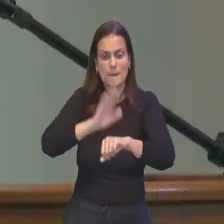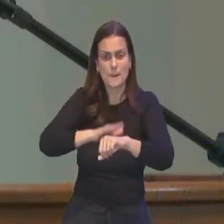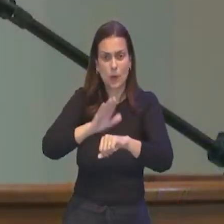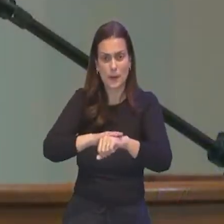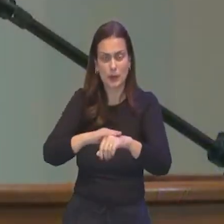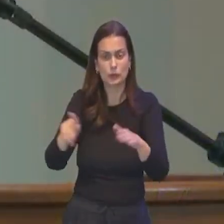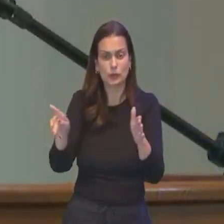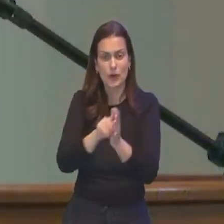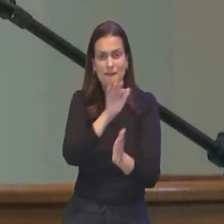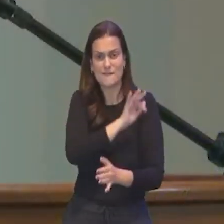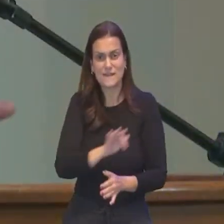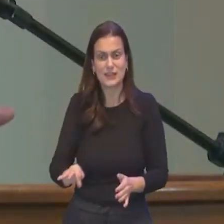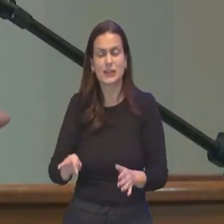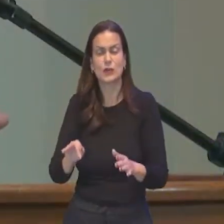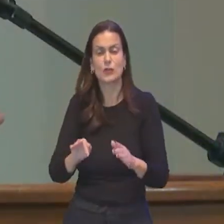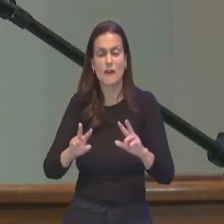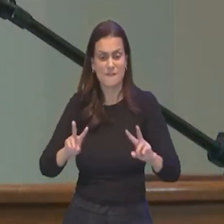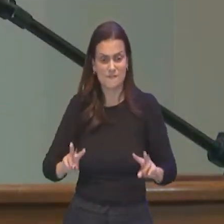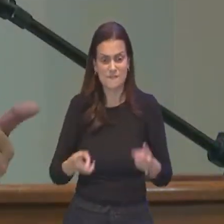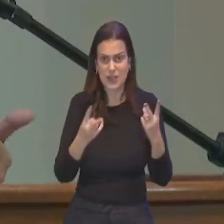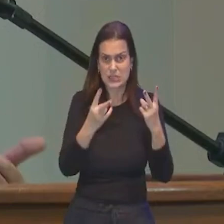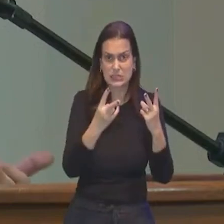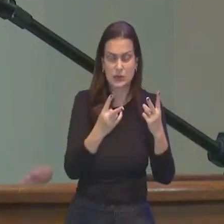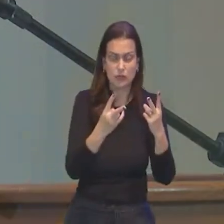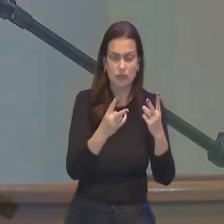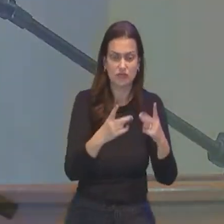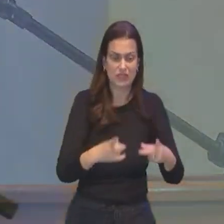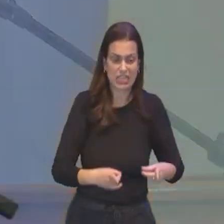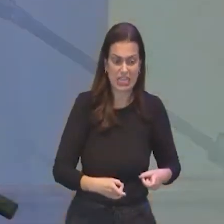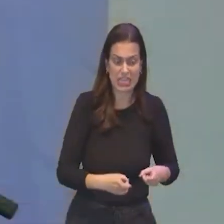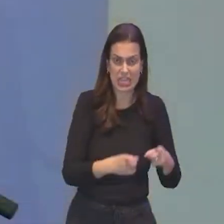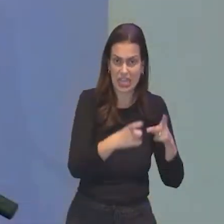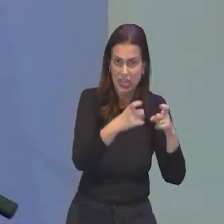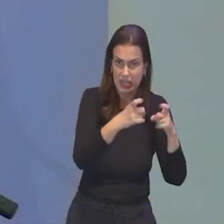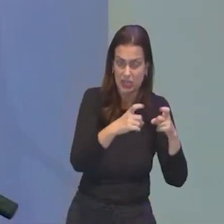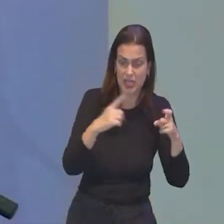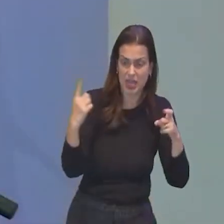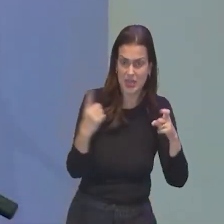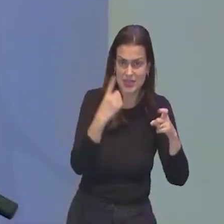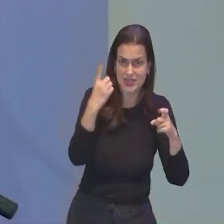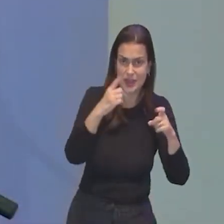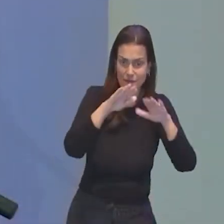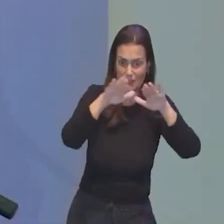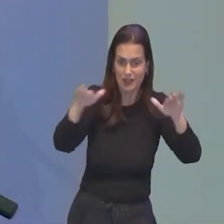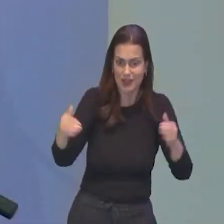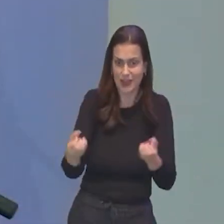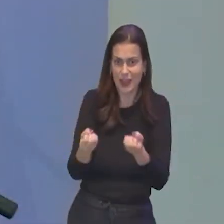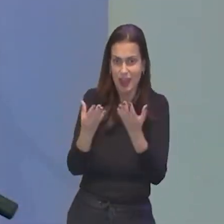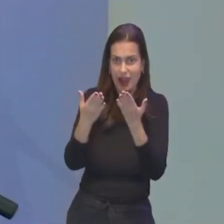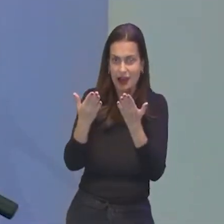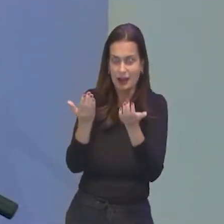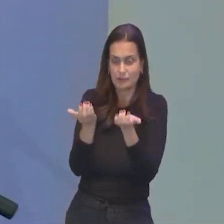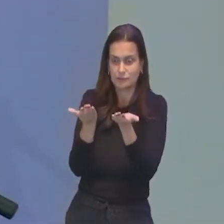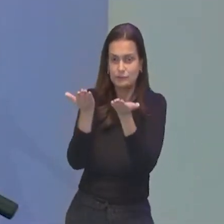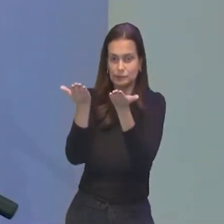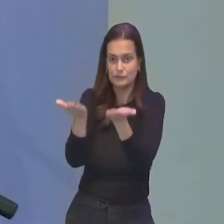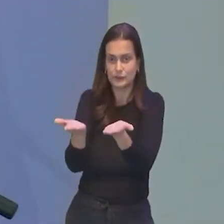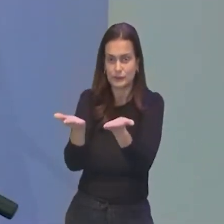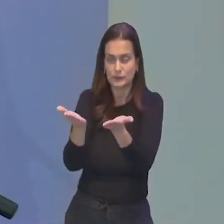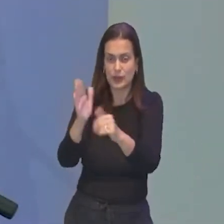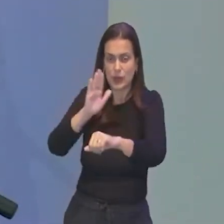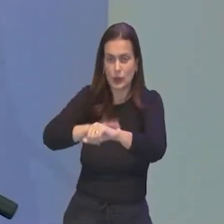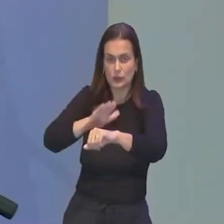dos filisteus. Ele vence a luta, ele vence a guerra e ele traz a arca e deixa um tempo na casa